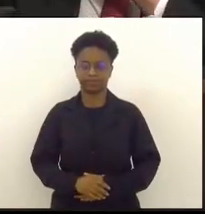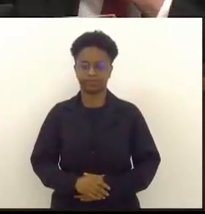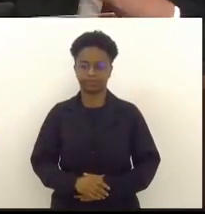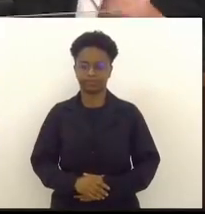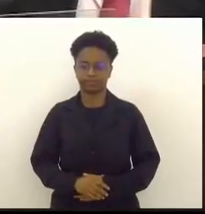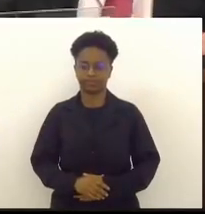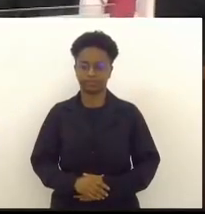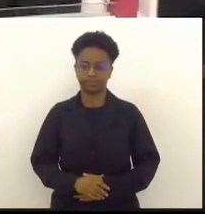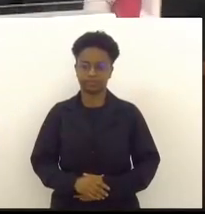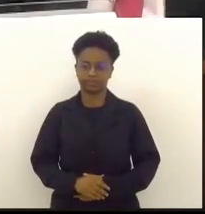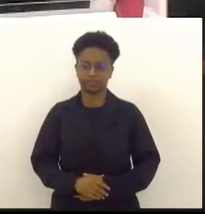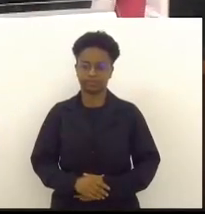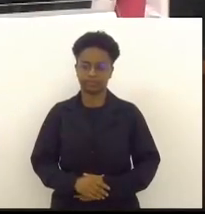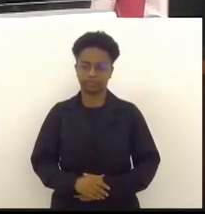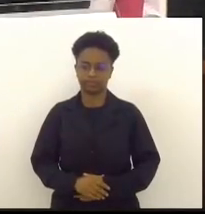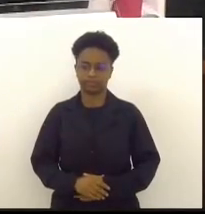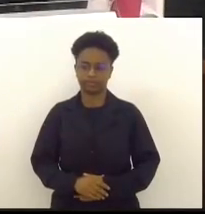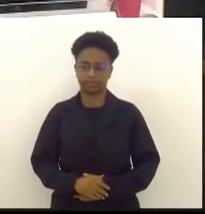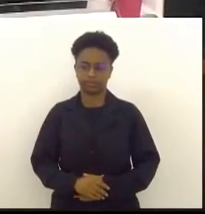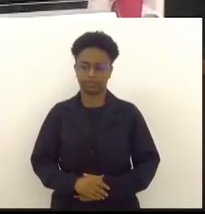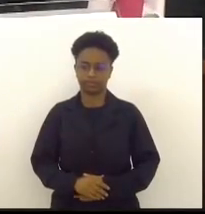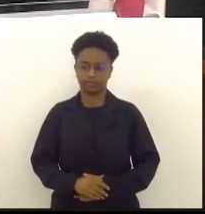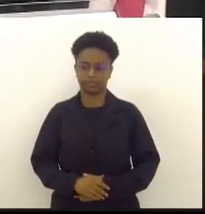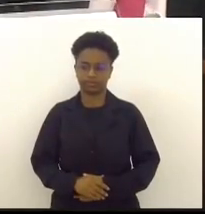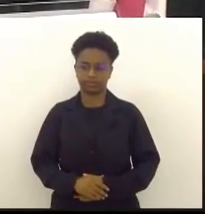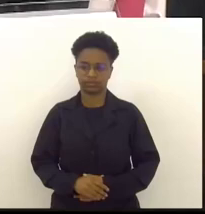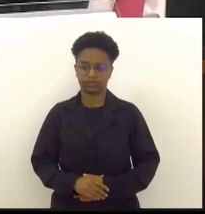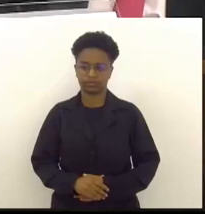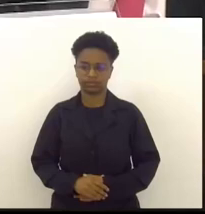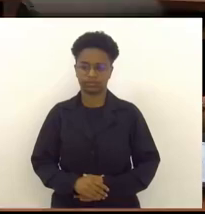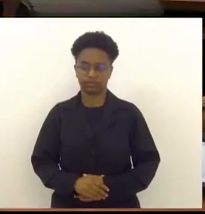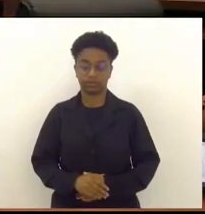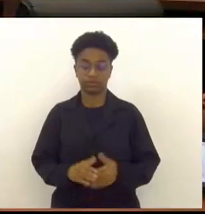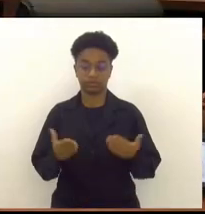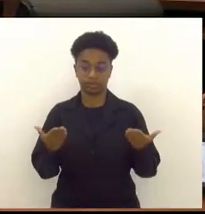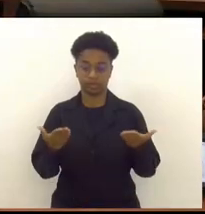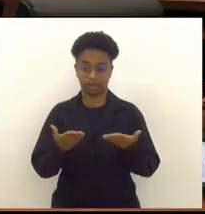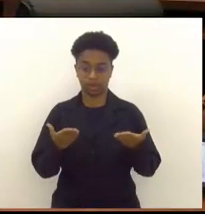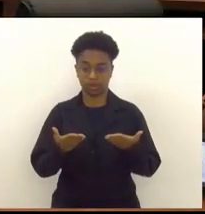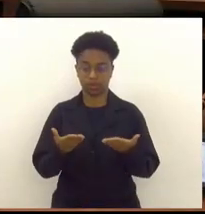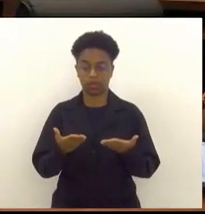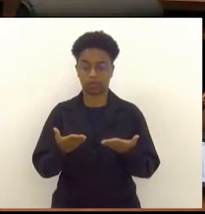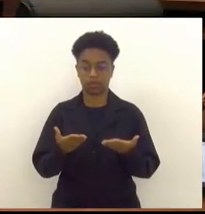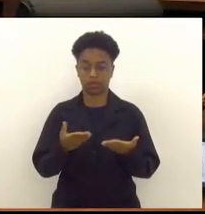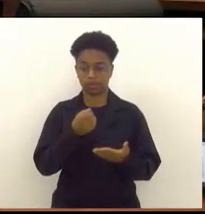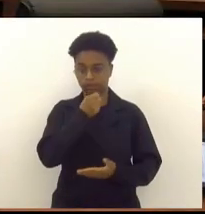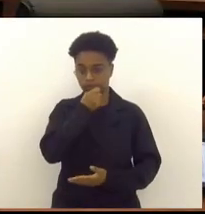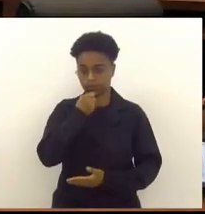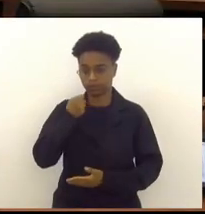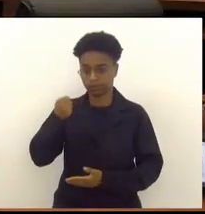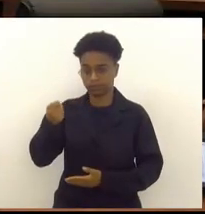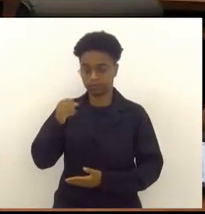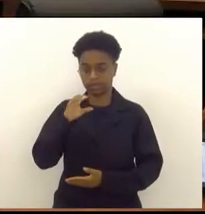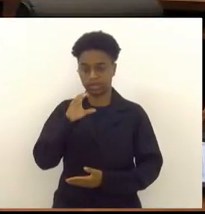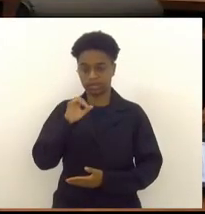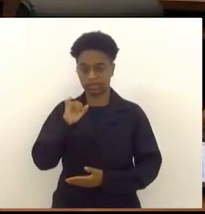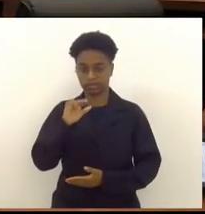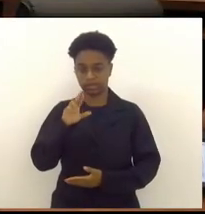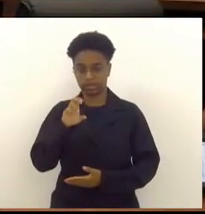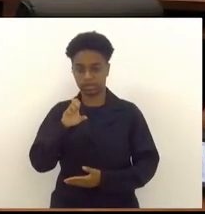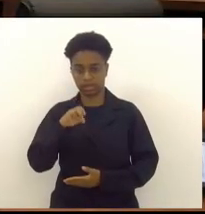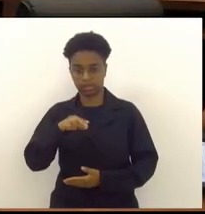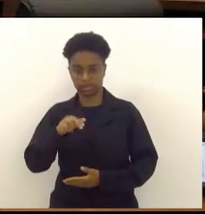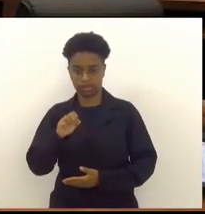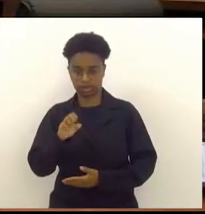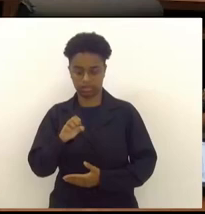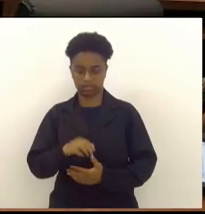Agora, com a palavra, a homenageada doutora Sirlene